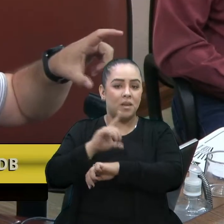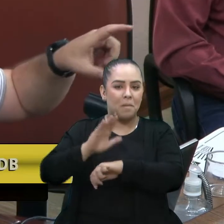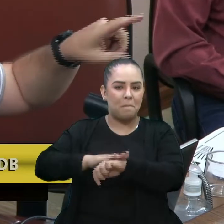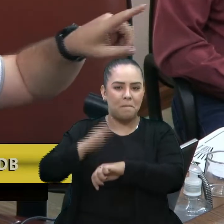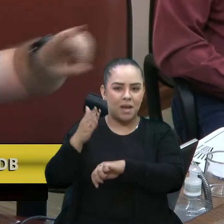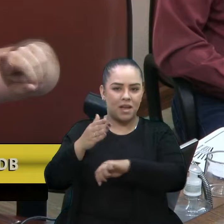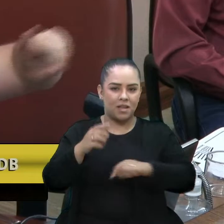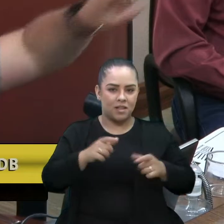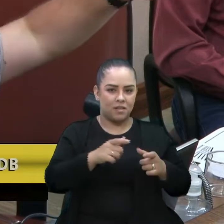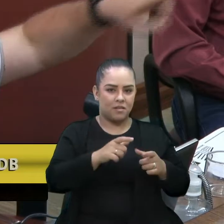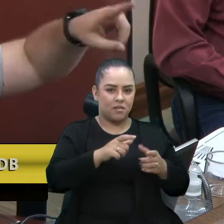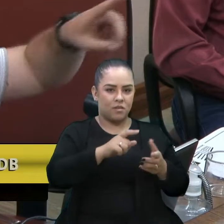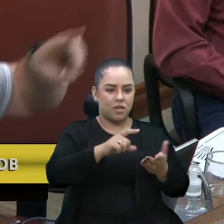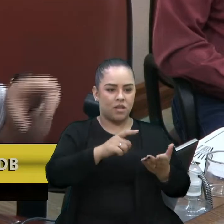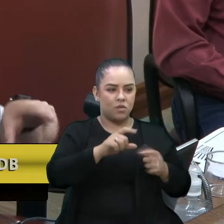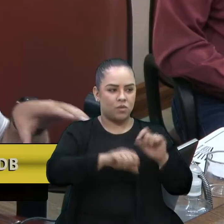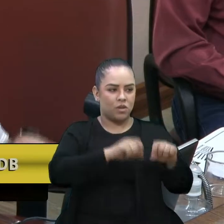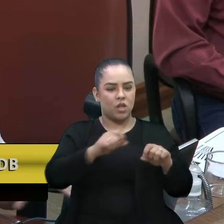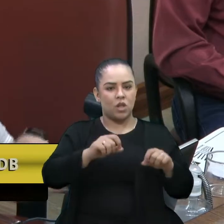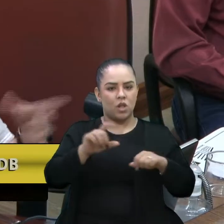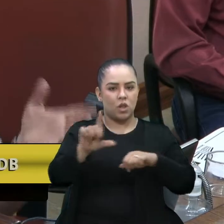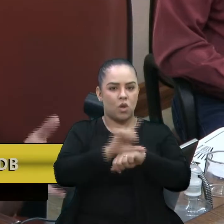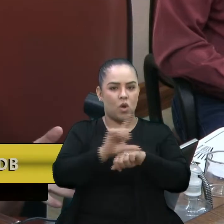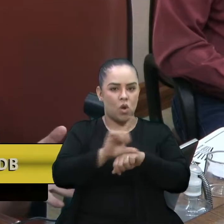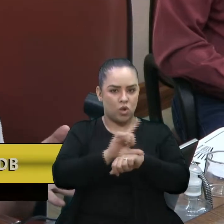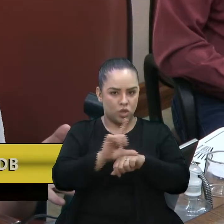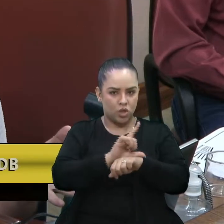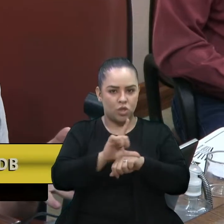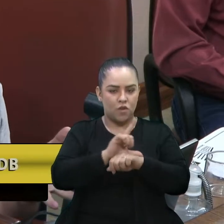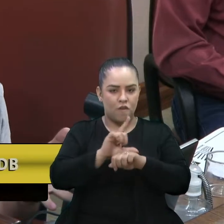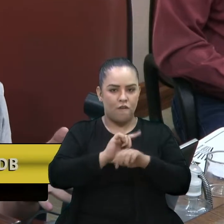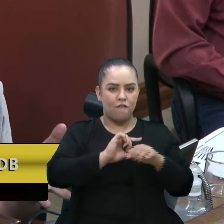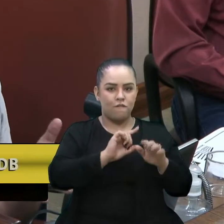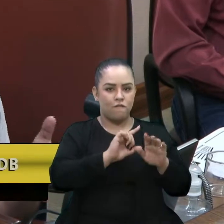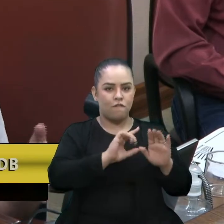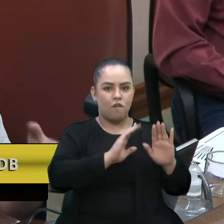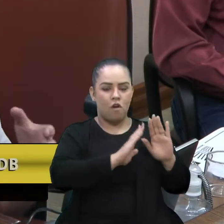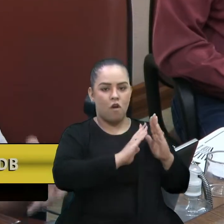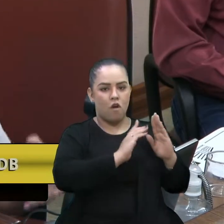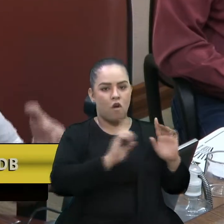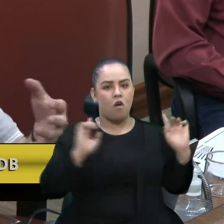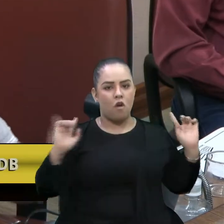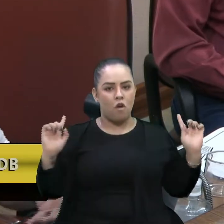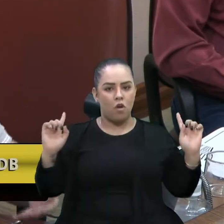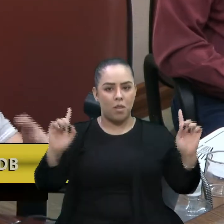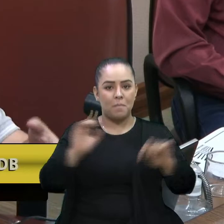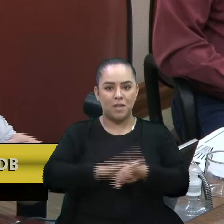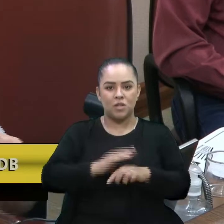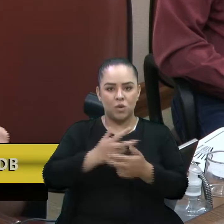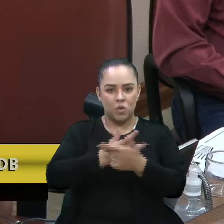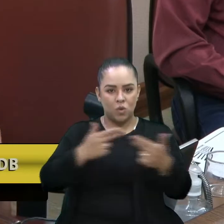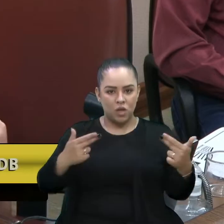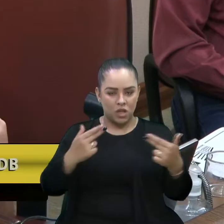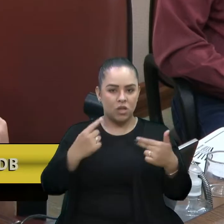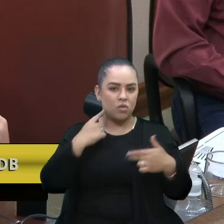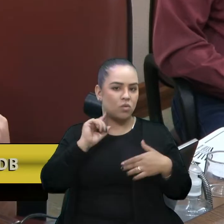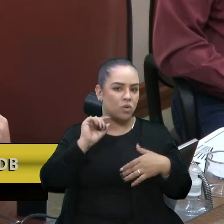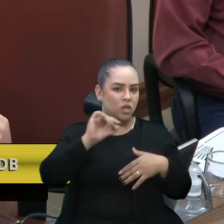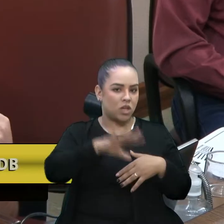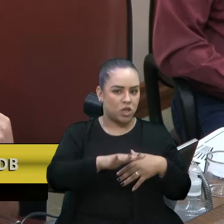recibo das lojas todas ao redor aí no chão, e não é culpa das lojas, obviamente, mas tinha mais coisa espalhada no chão do que dentro dos containers.